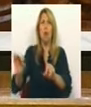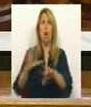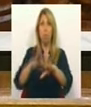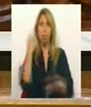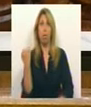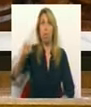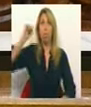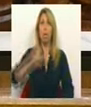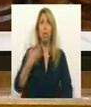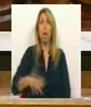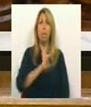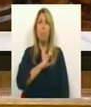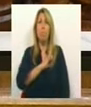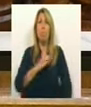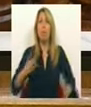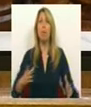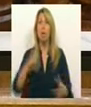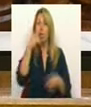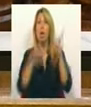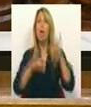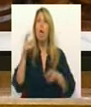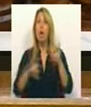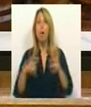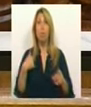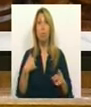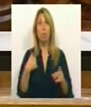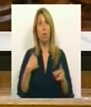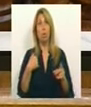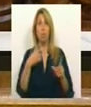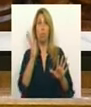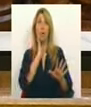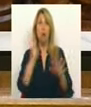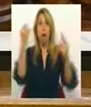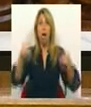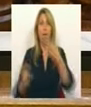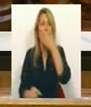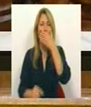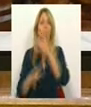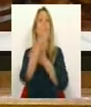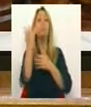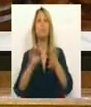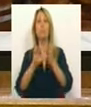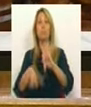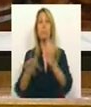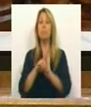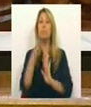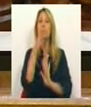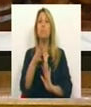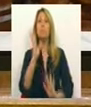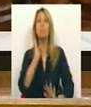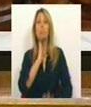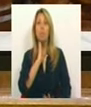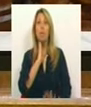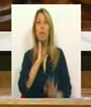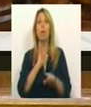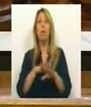do direito à privacidade que os consumidores têm estado sujeitos. O segundo projeto de lei determina a sujeição